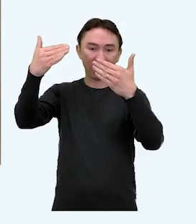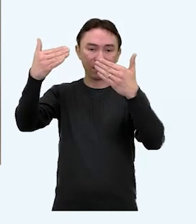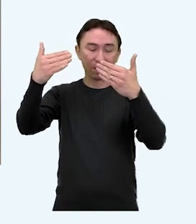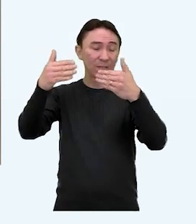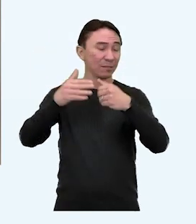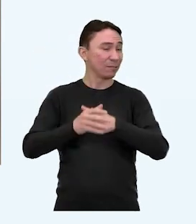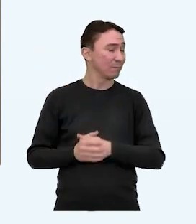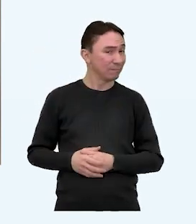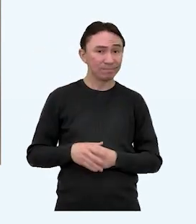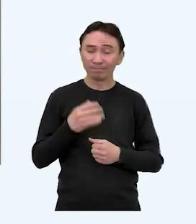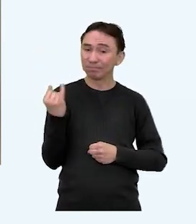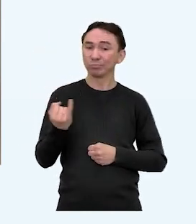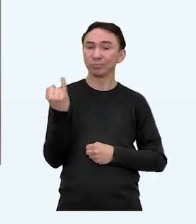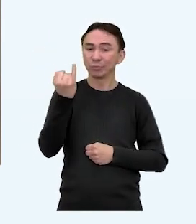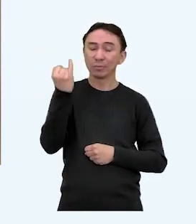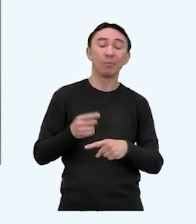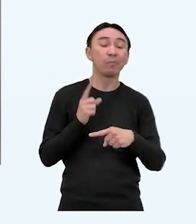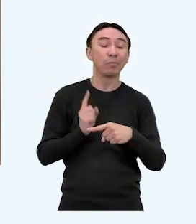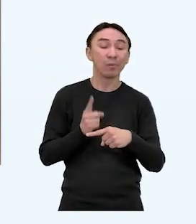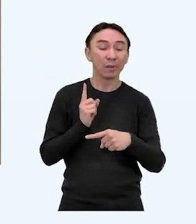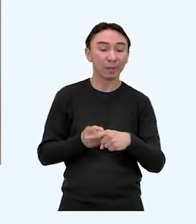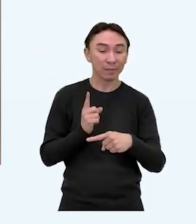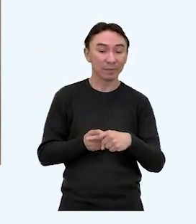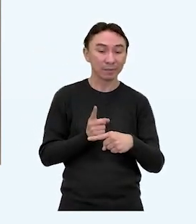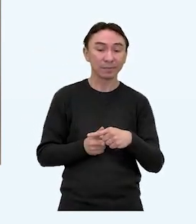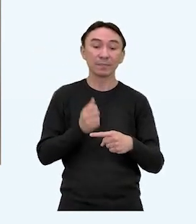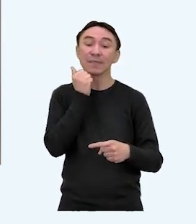direta. Por quê? A ciência